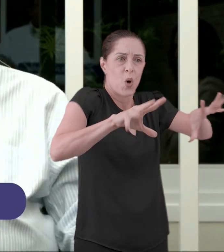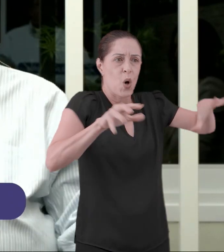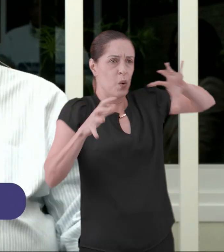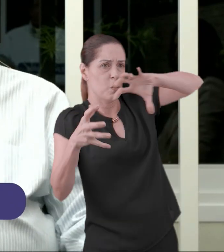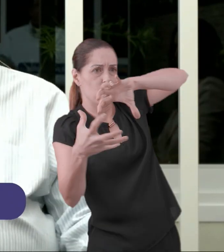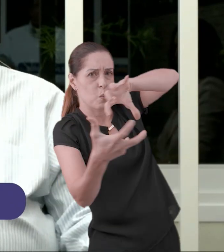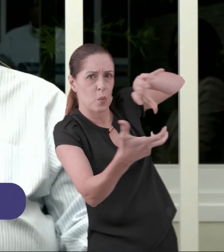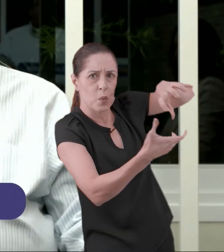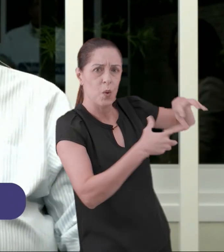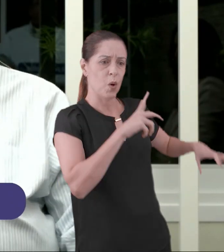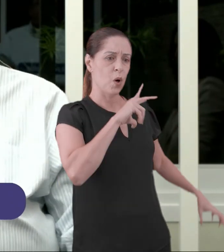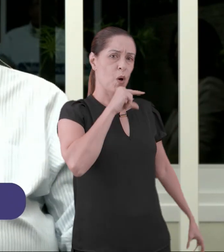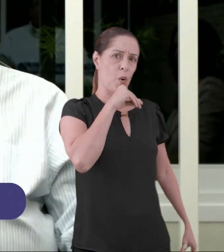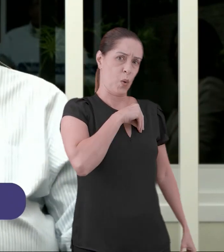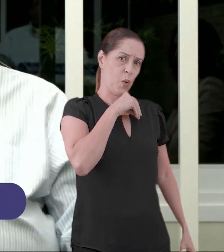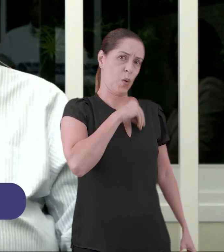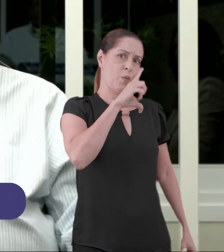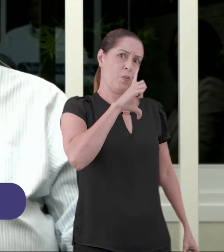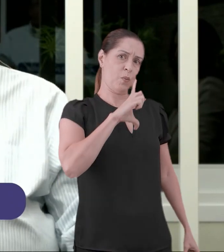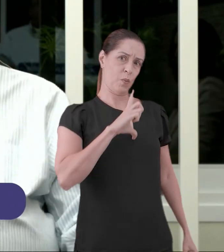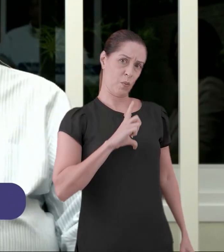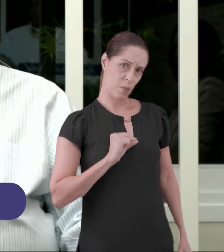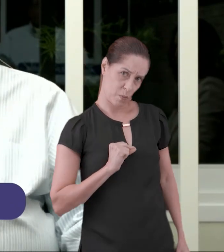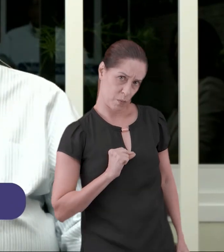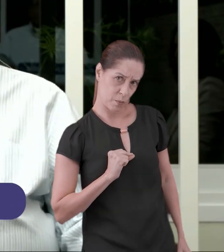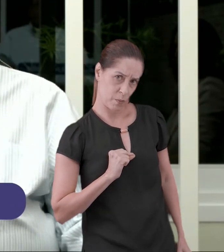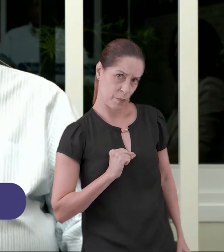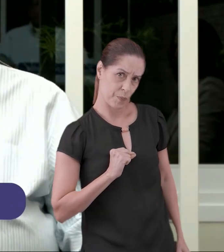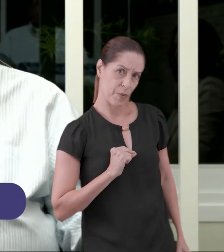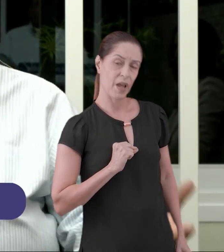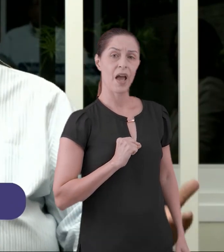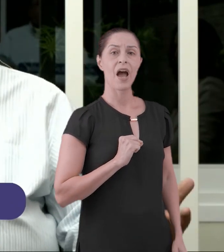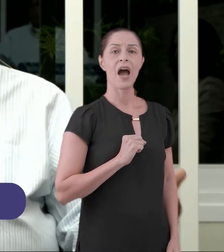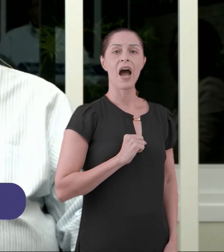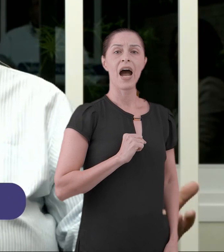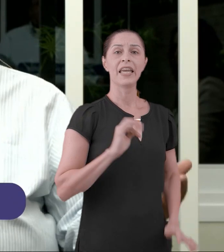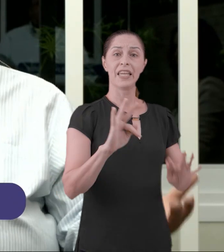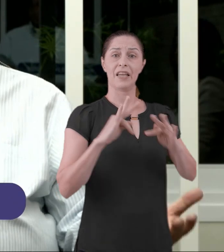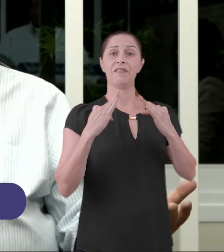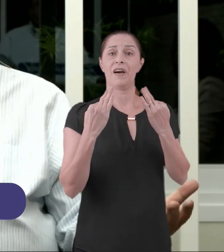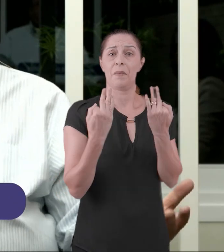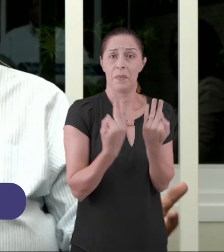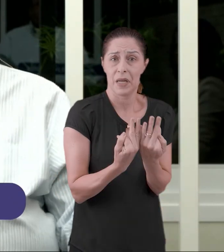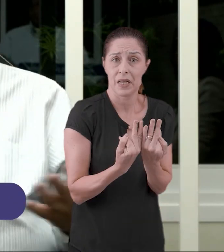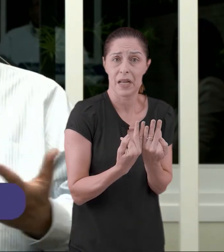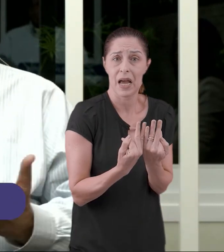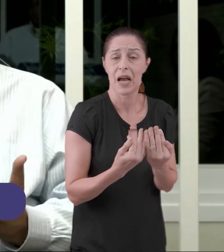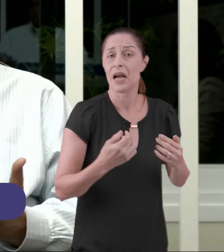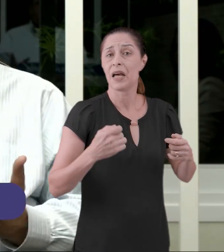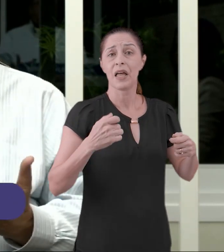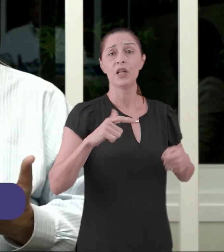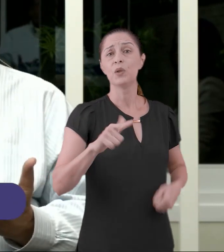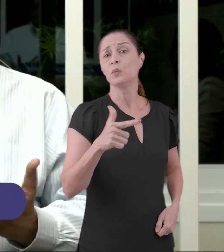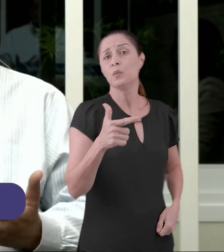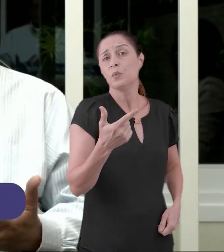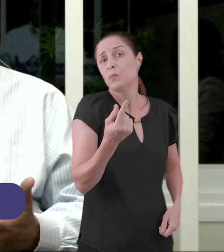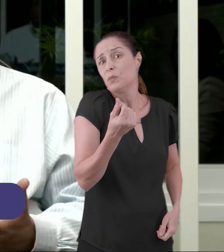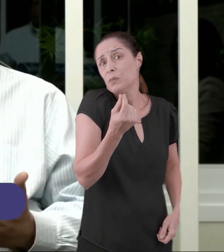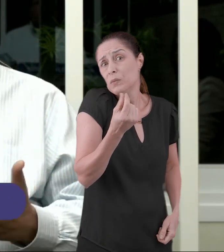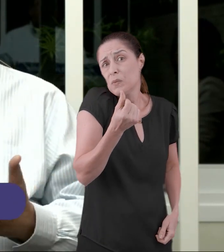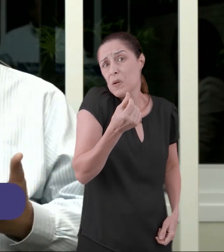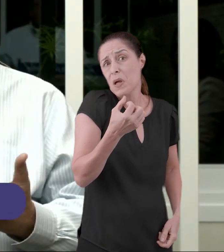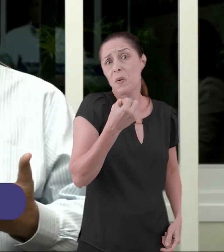prejudicada por causa da pandemia, e essa pessoa precisa de dinheiro por mês para comprar a medicação,